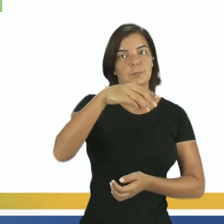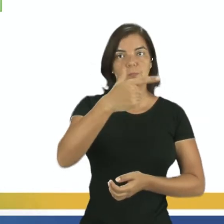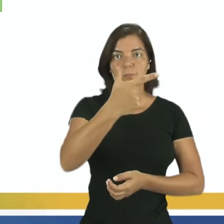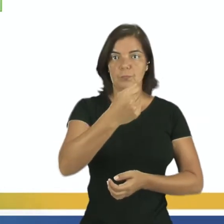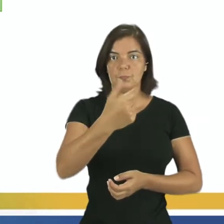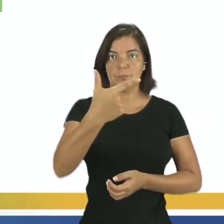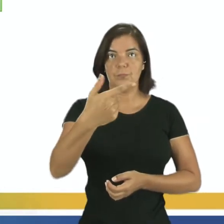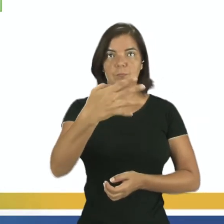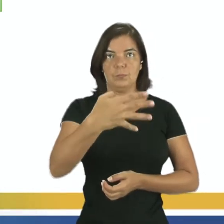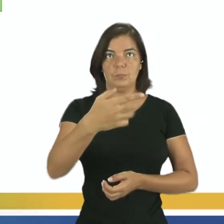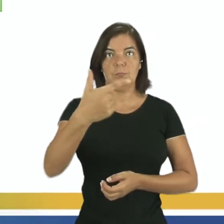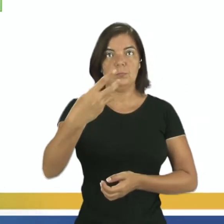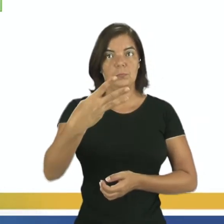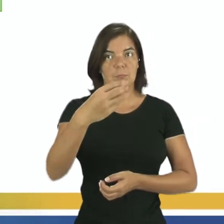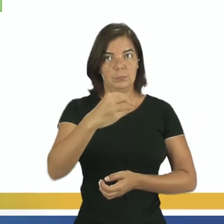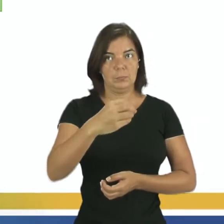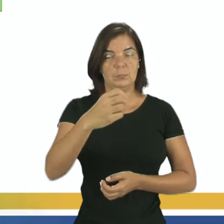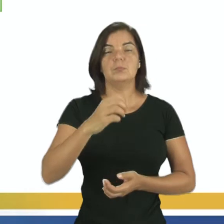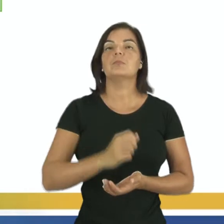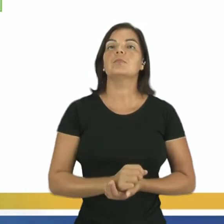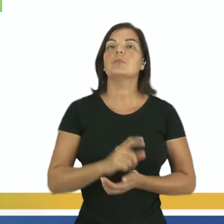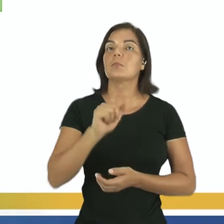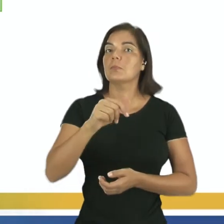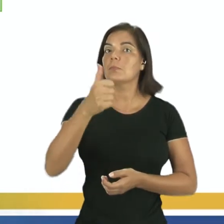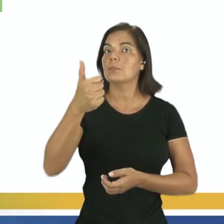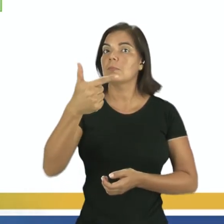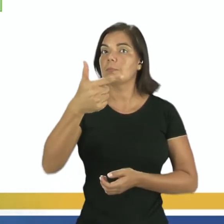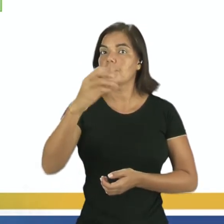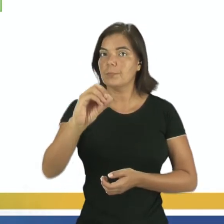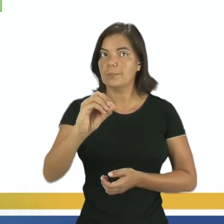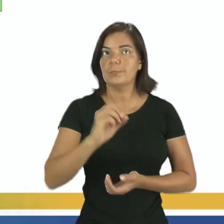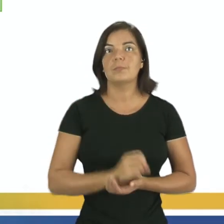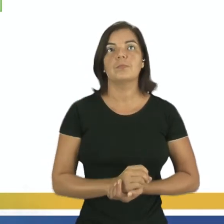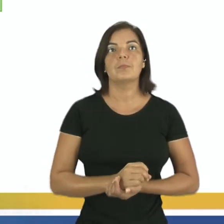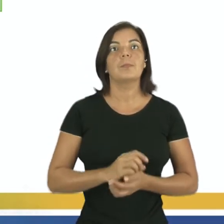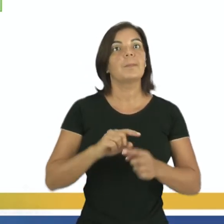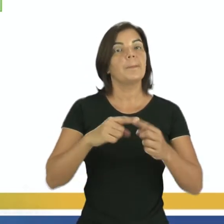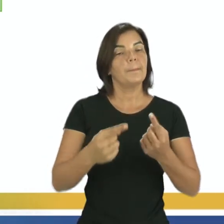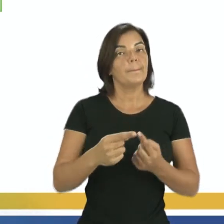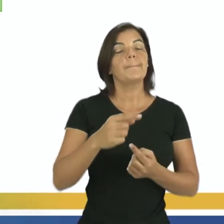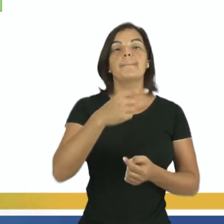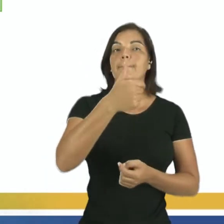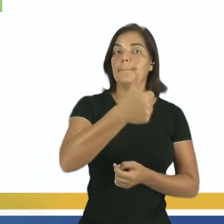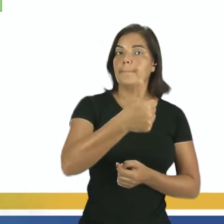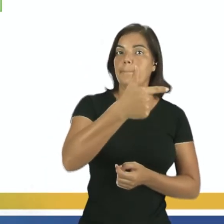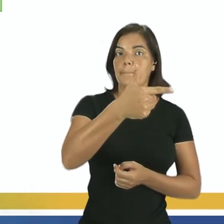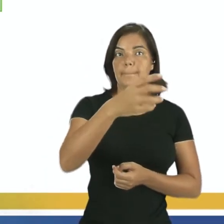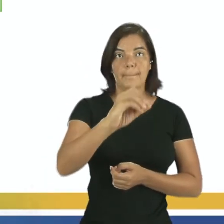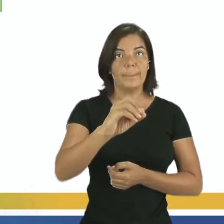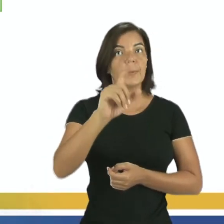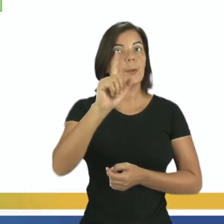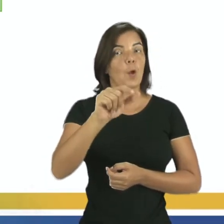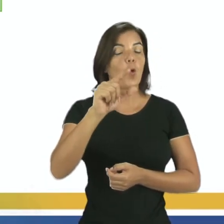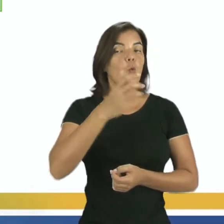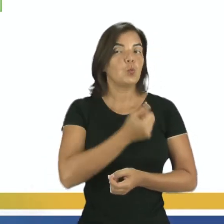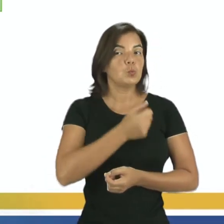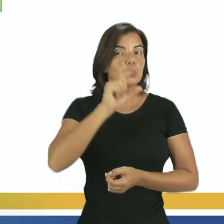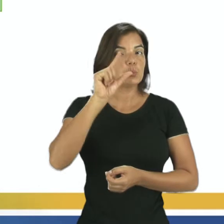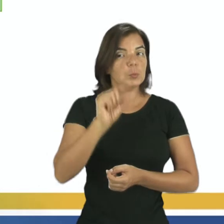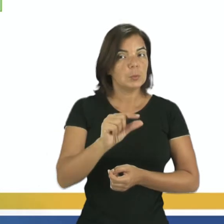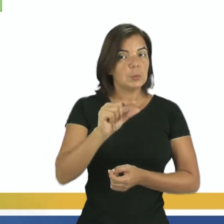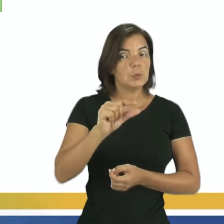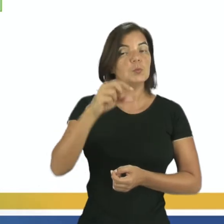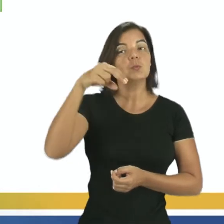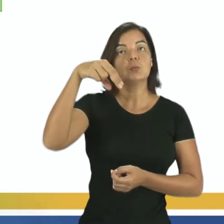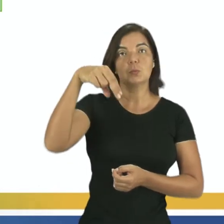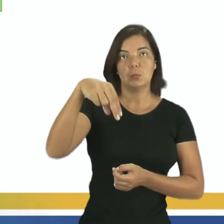MMC de 20, 24 e 30 é 120. Isso quer dizer que 120 ele é um múltiplo comum